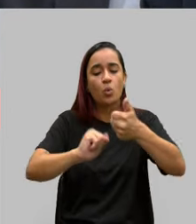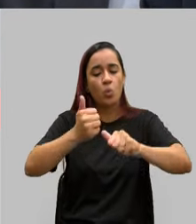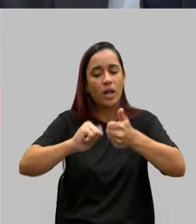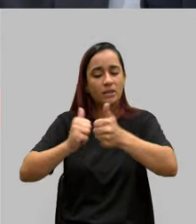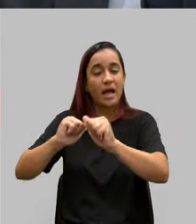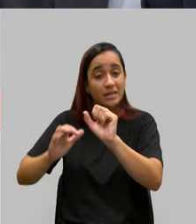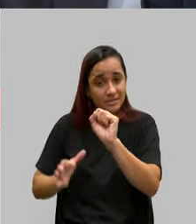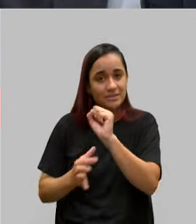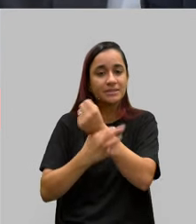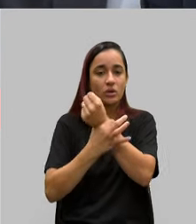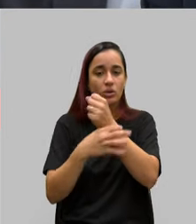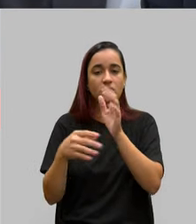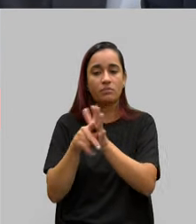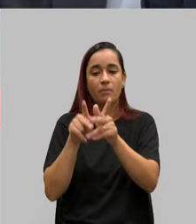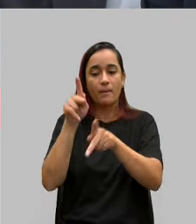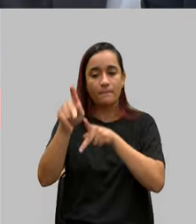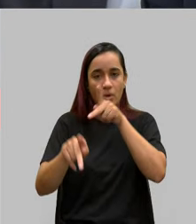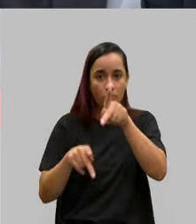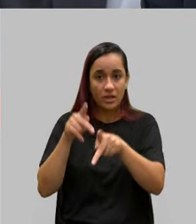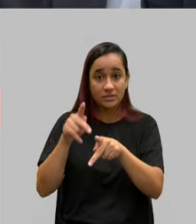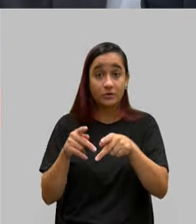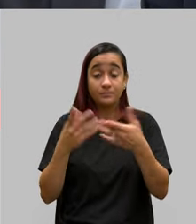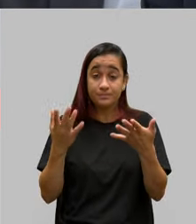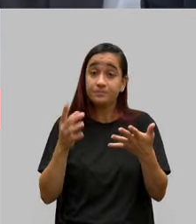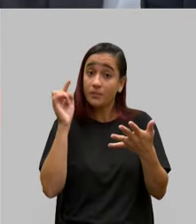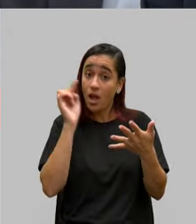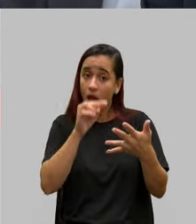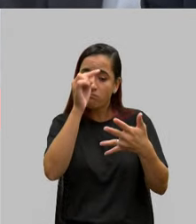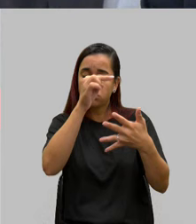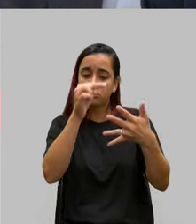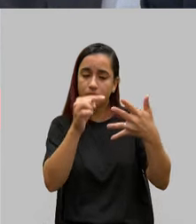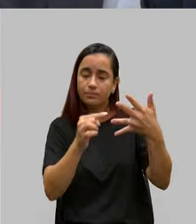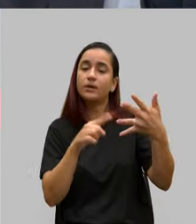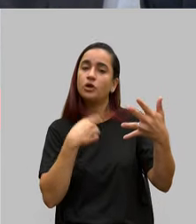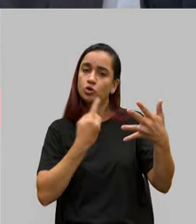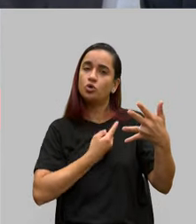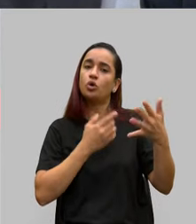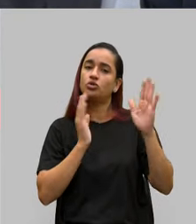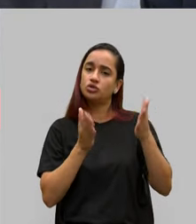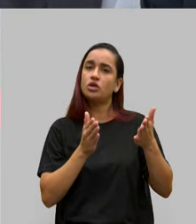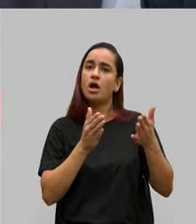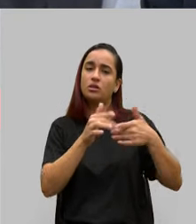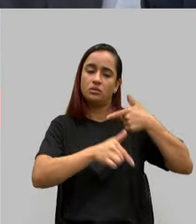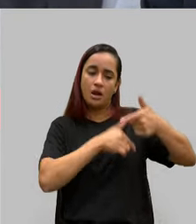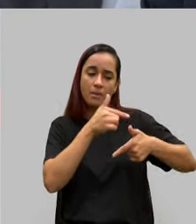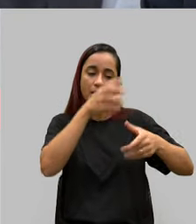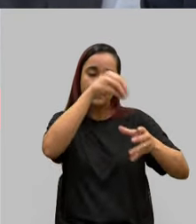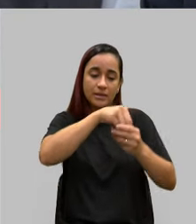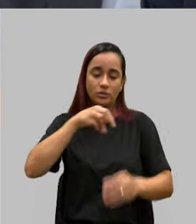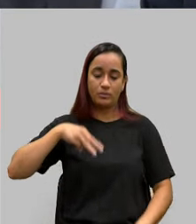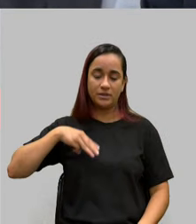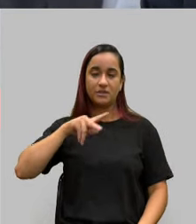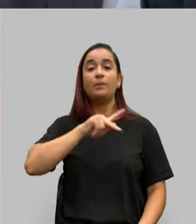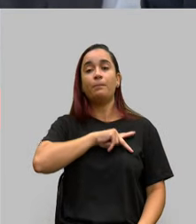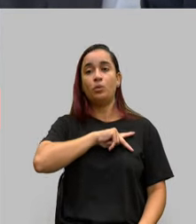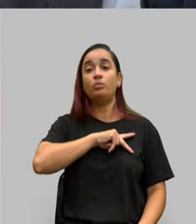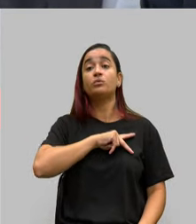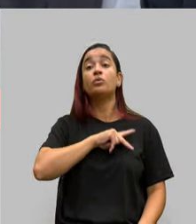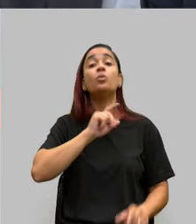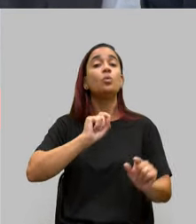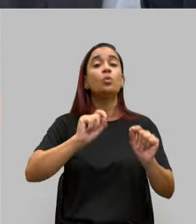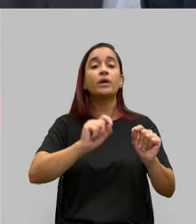para pra população Então essas são as premissas que nós temos atuado no no ministério público e que os cidadãos podem